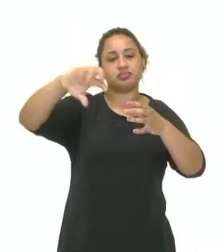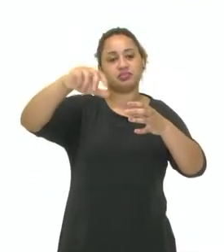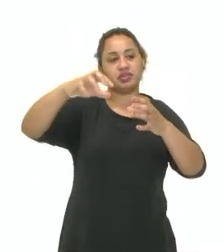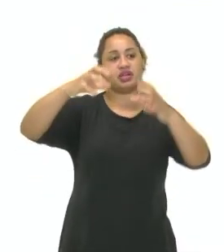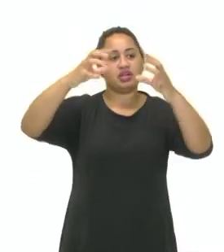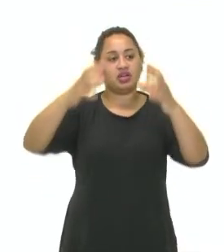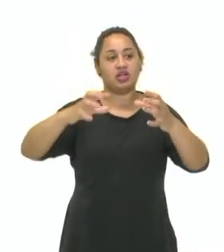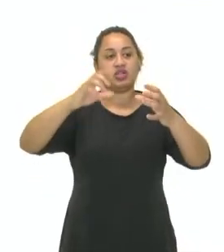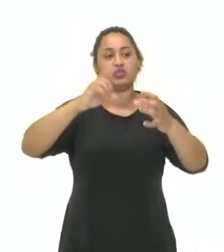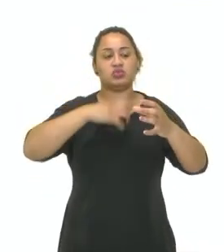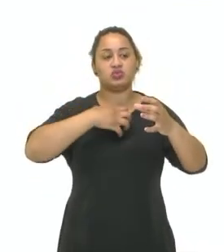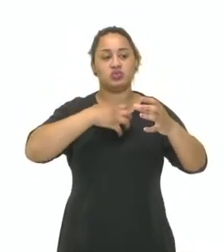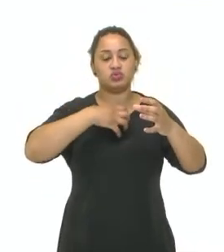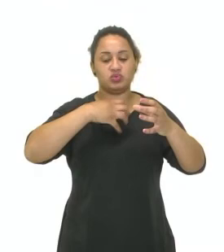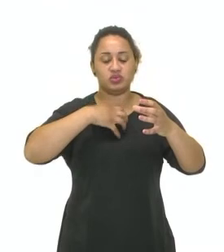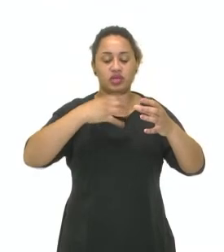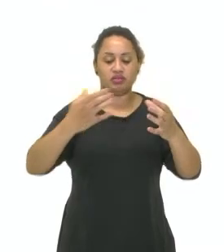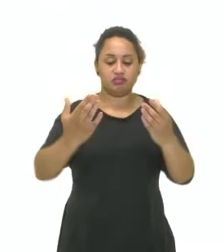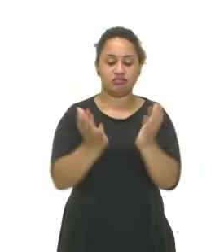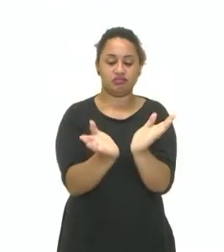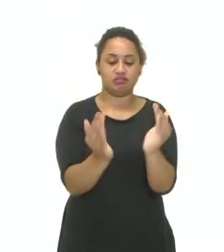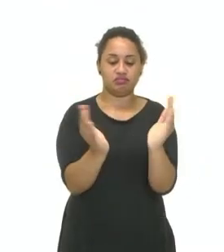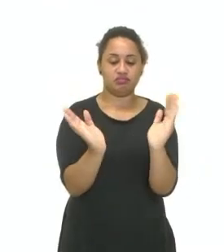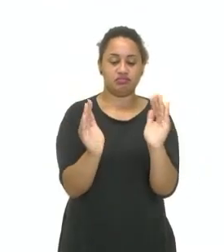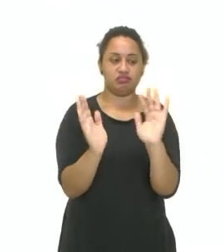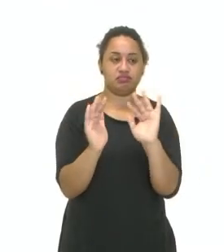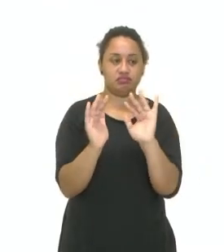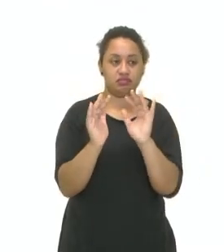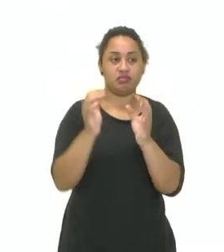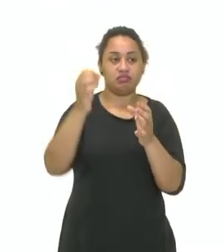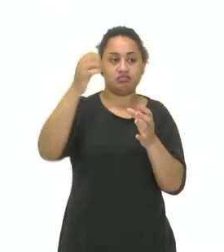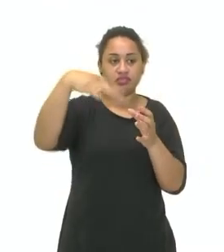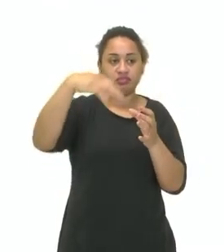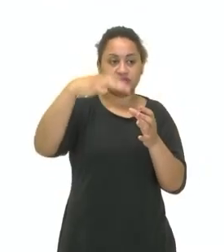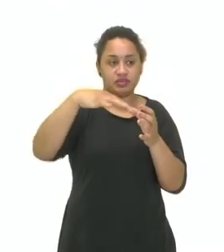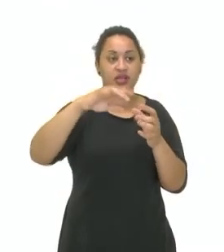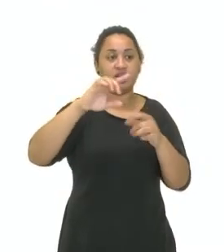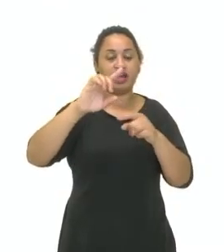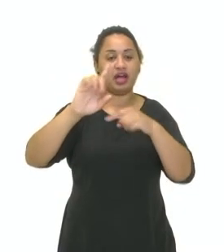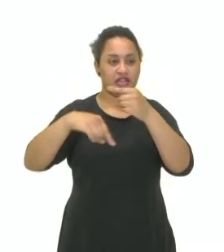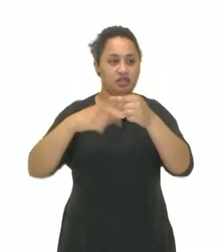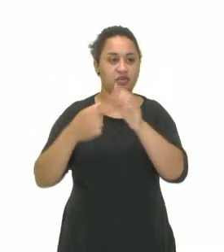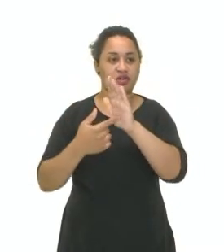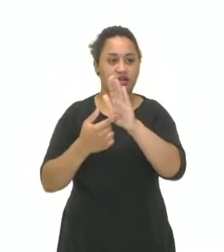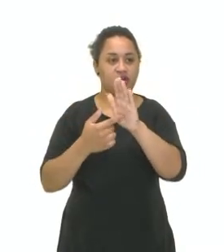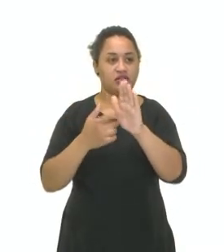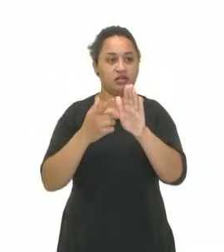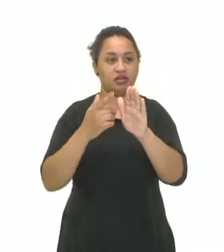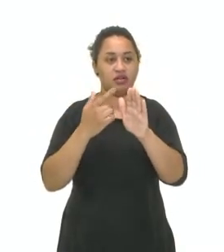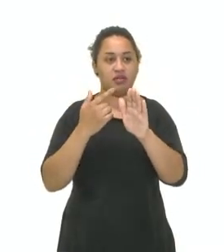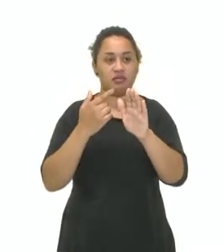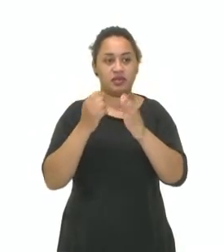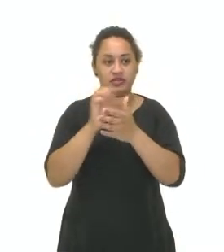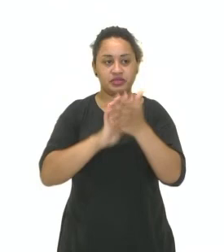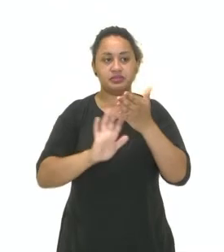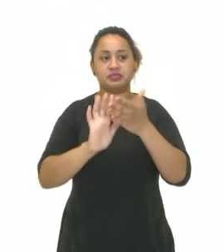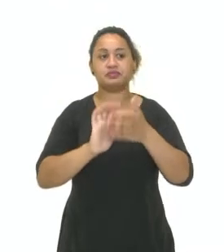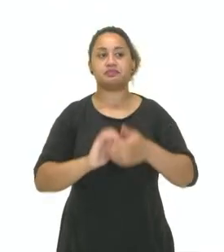que caia nas dobras das aletas, como mostra na figura 4.4 que a gente já vai ver ali no próximo ali,